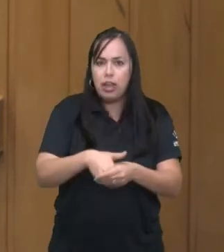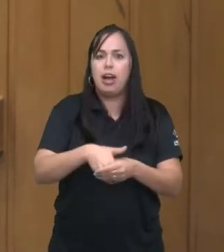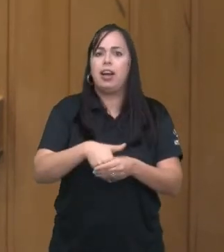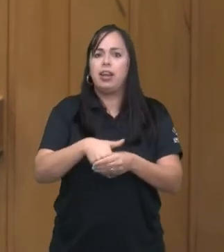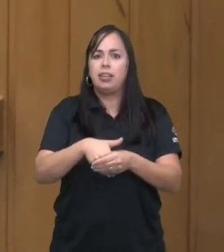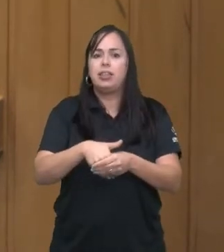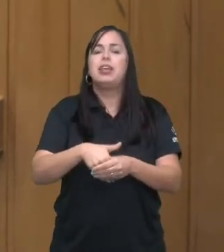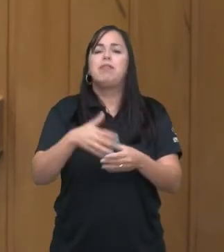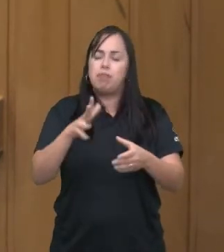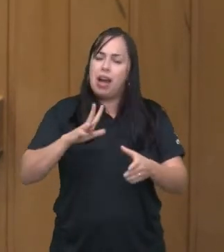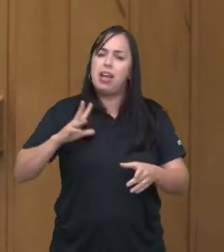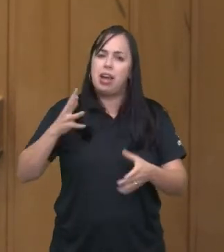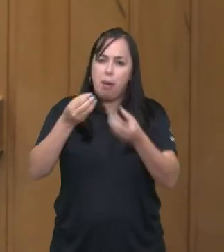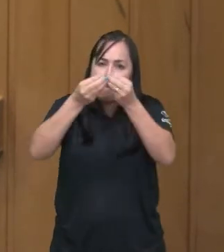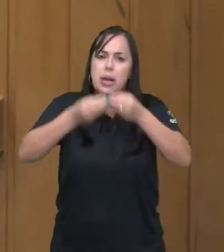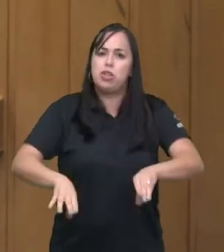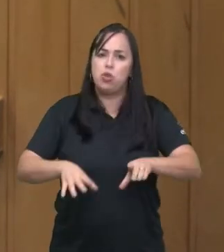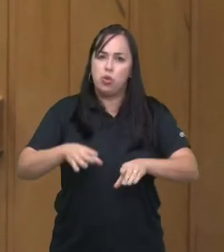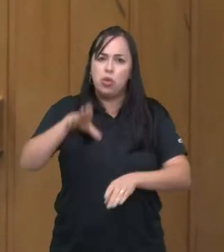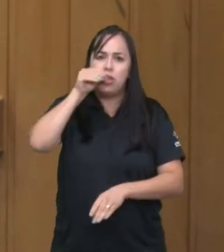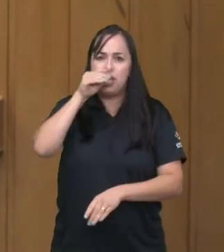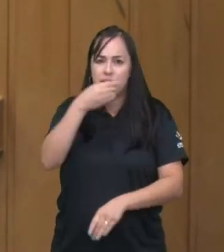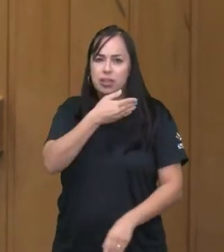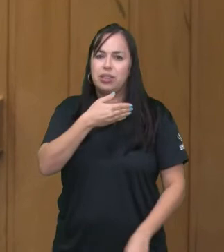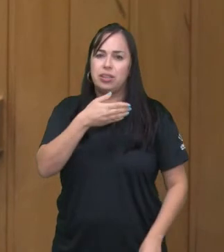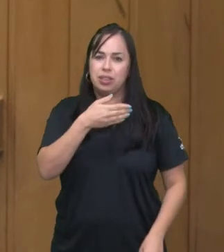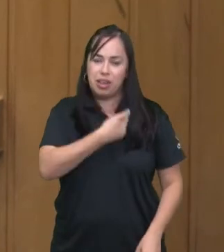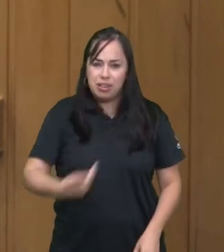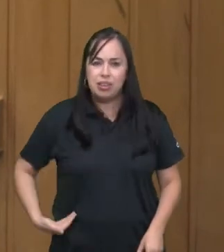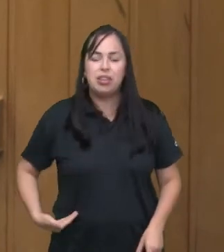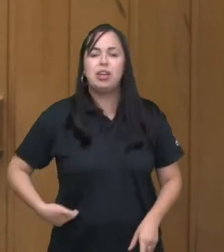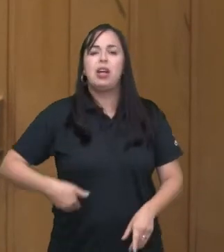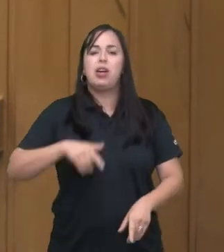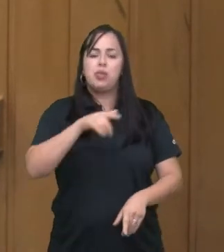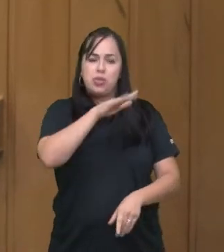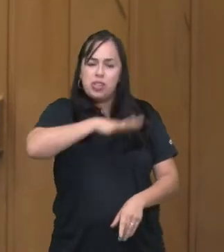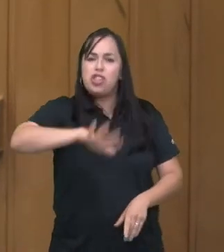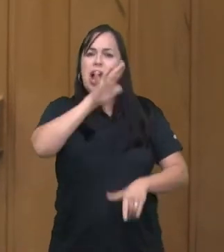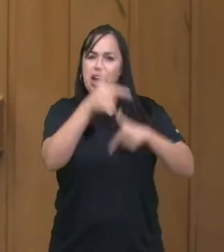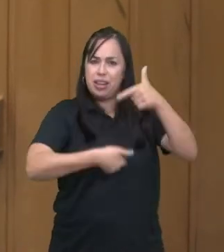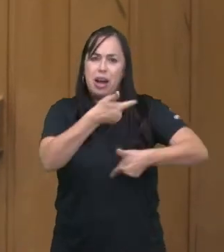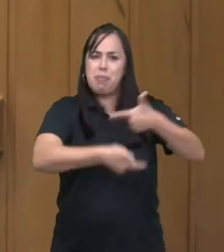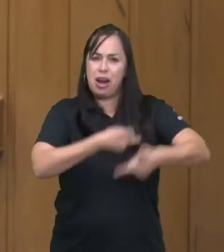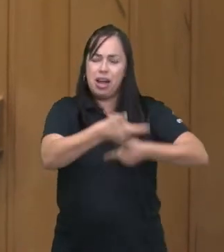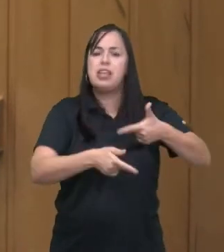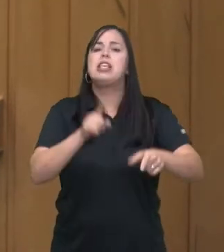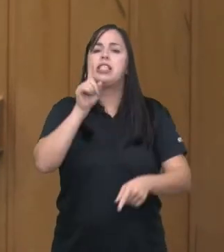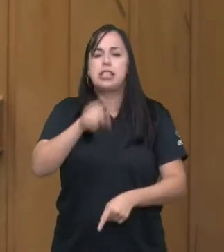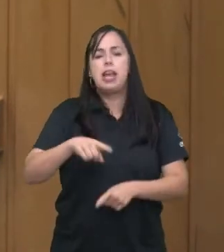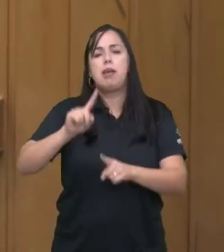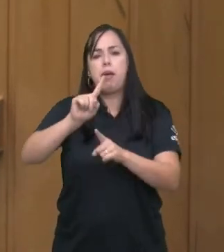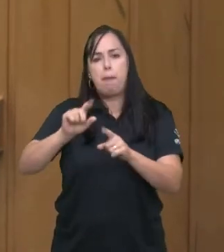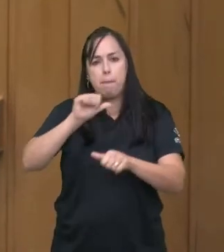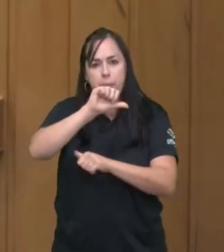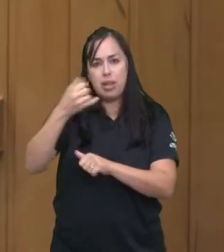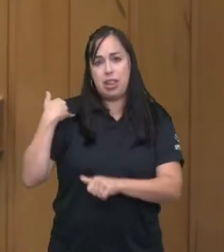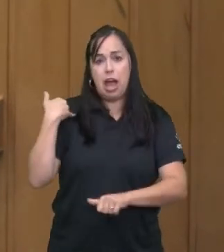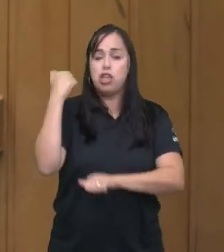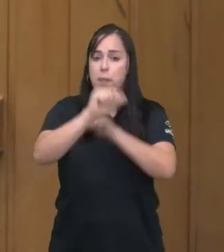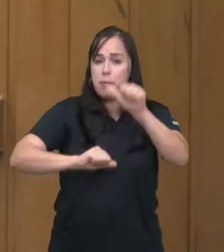afetar exatamente os servidores nativos, servidores que já estão trabalhando, e vai sim mudar a idade desses